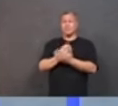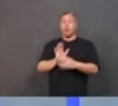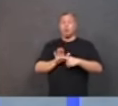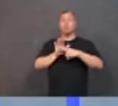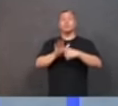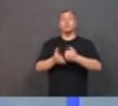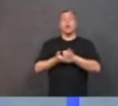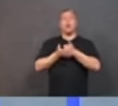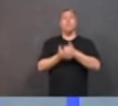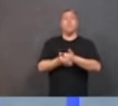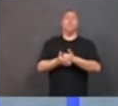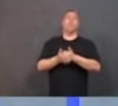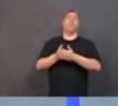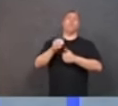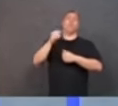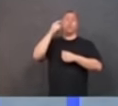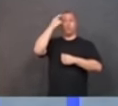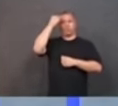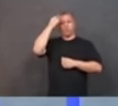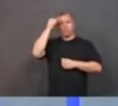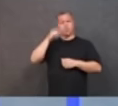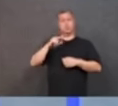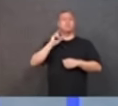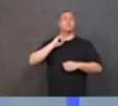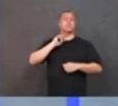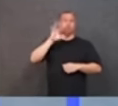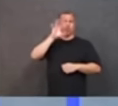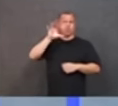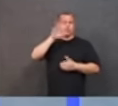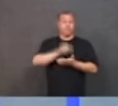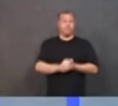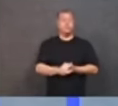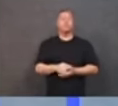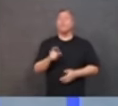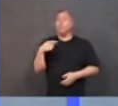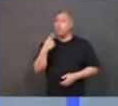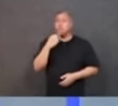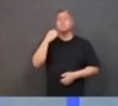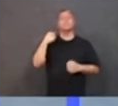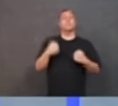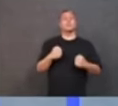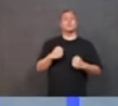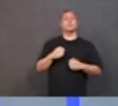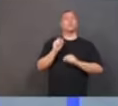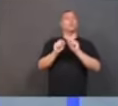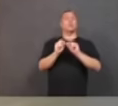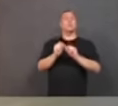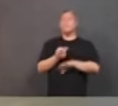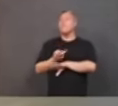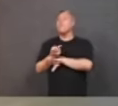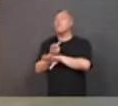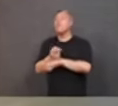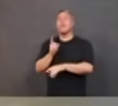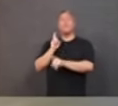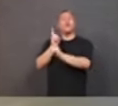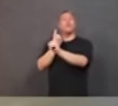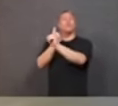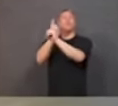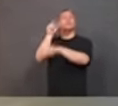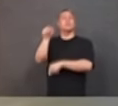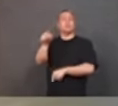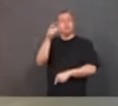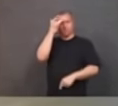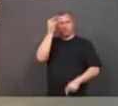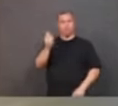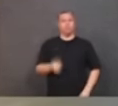universidades federais do Estado de Minas Gerais. Entendemos que esses parlamentares devem ser procurados para nos ajudar a atravessar esse momento